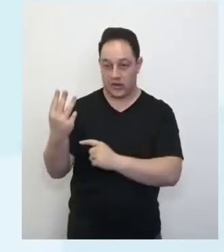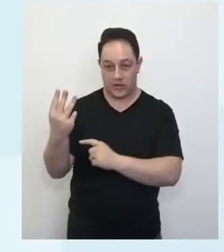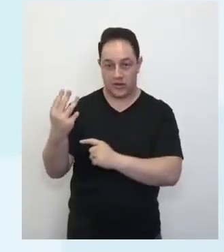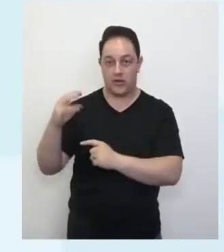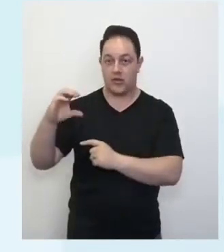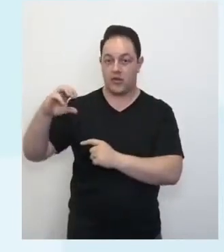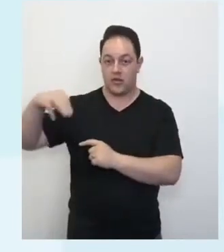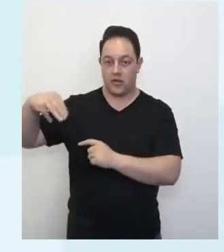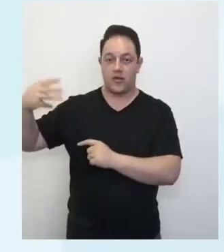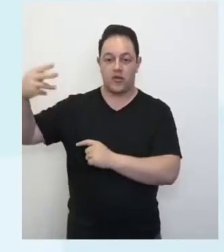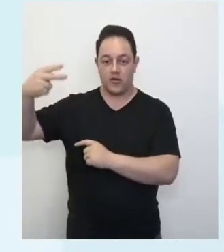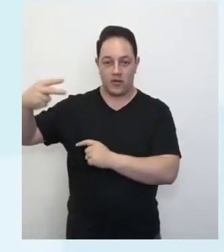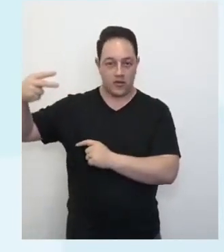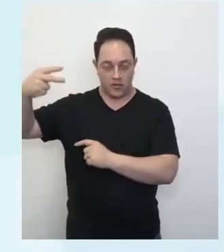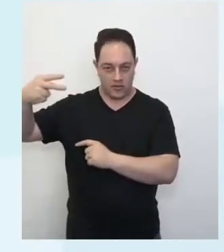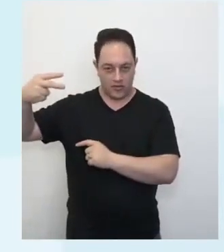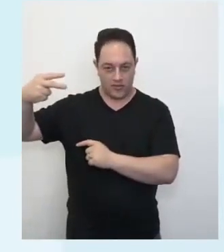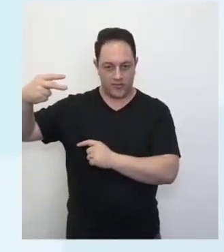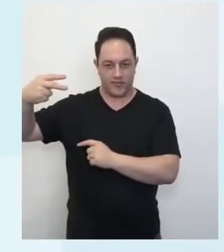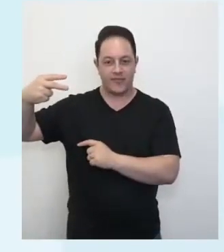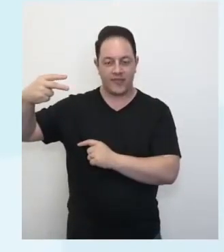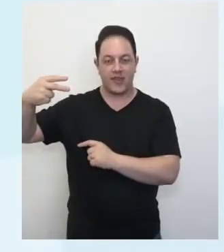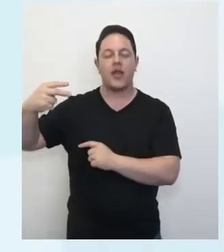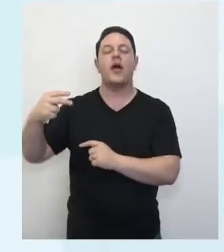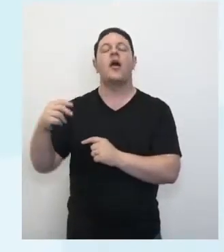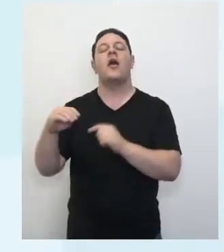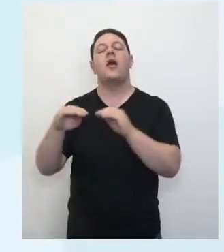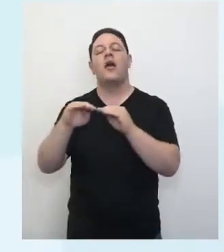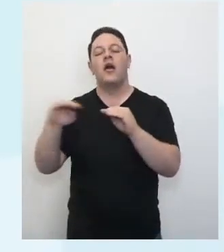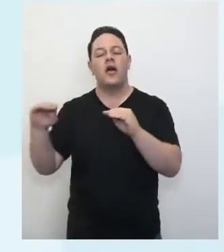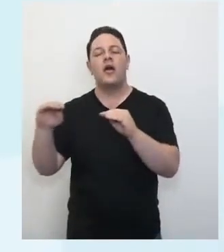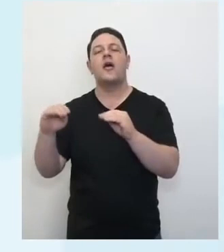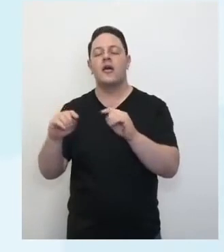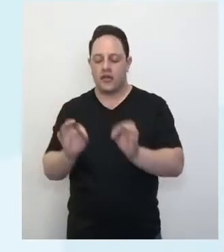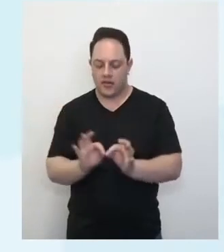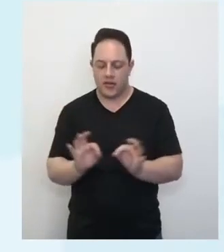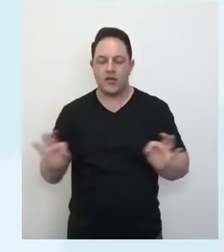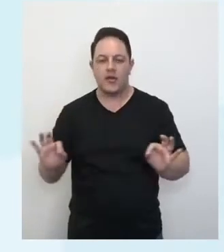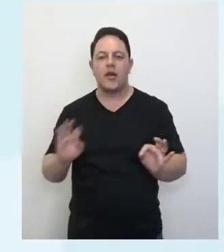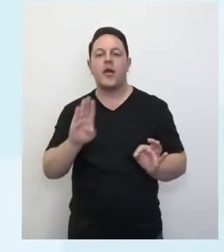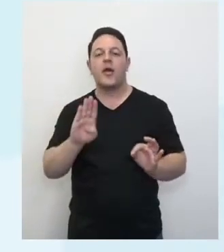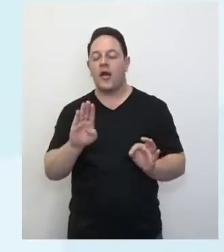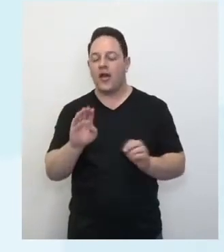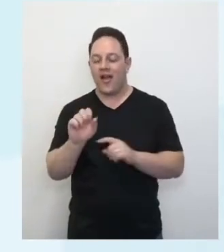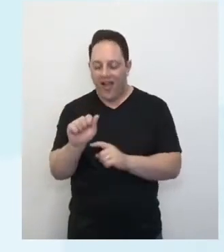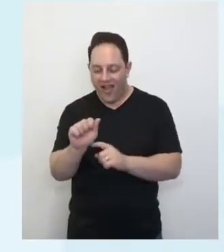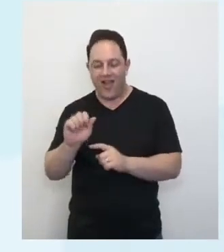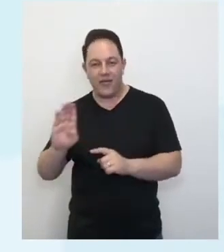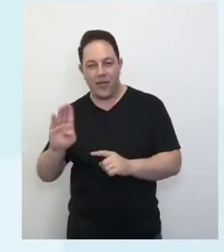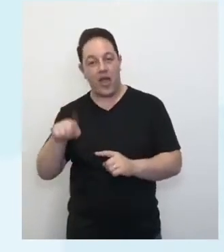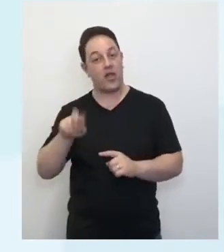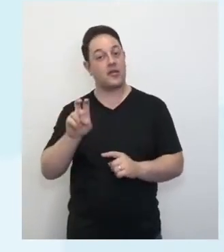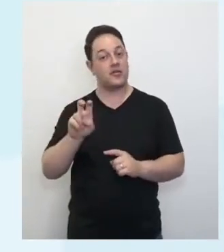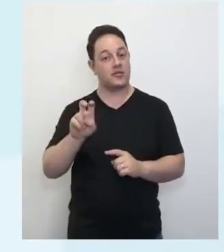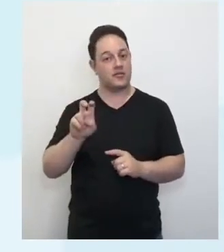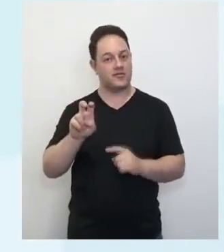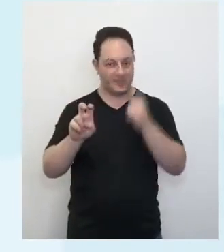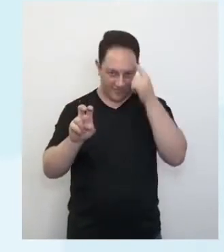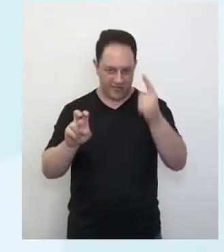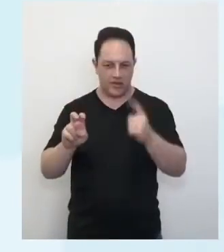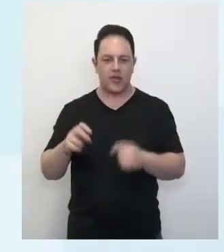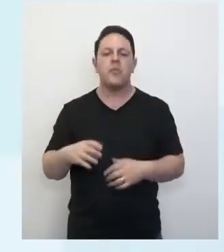quadrado quem é a área da base é 5 ao quadrado aí você fala mais